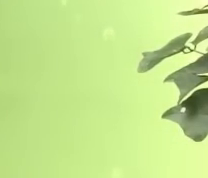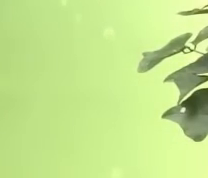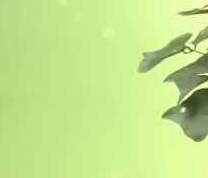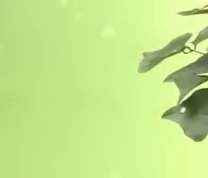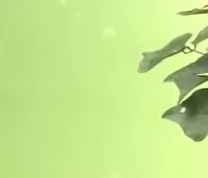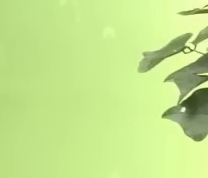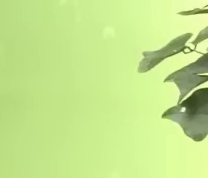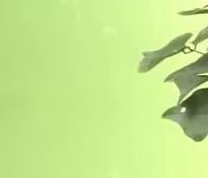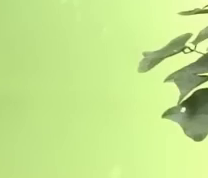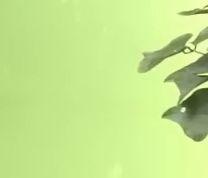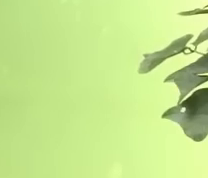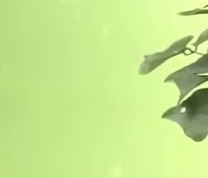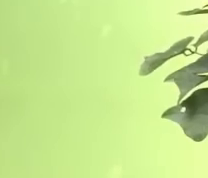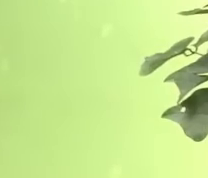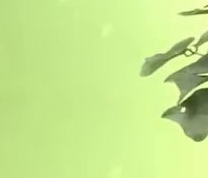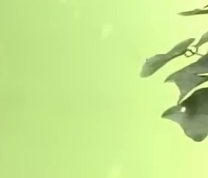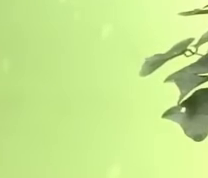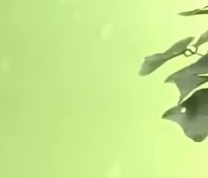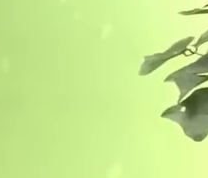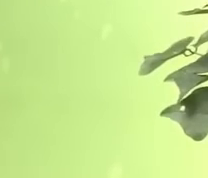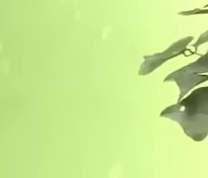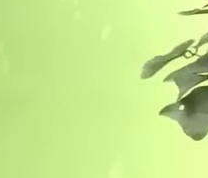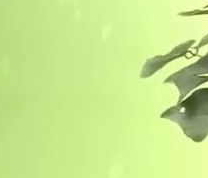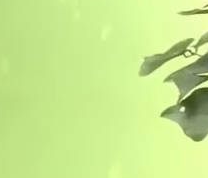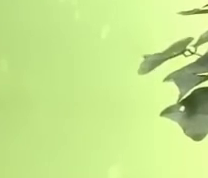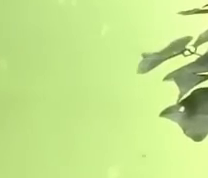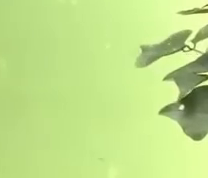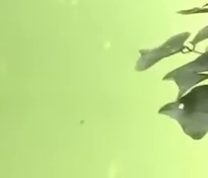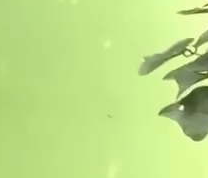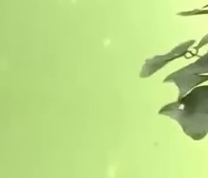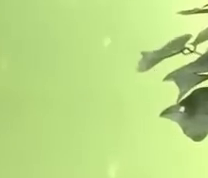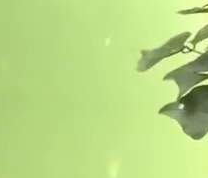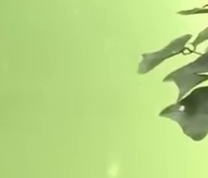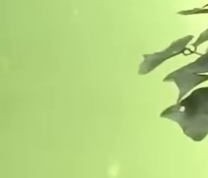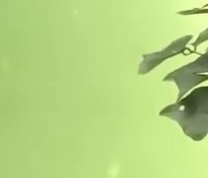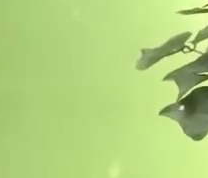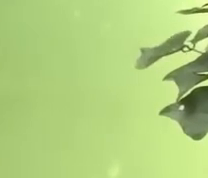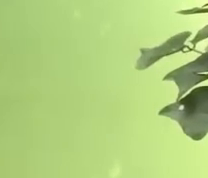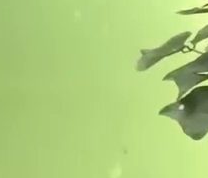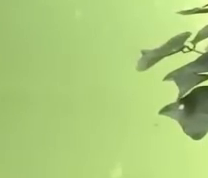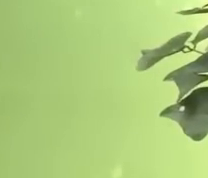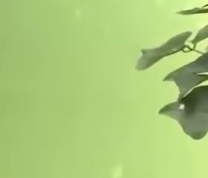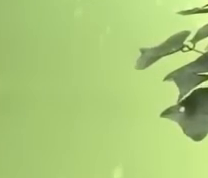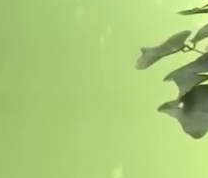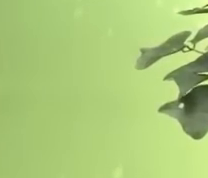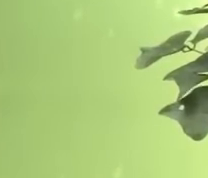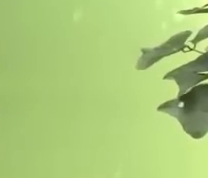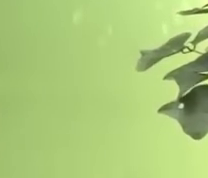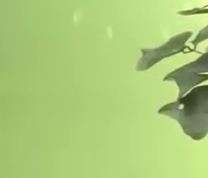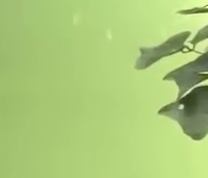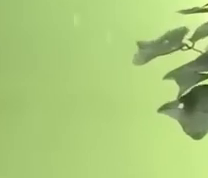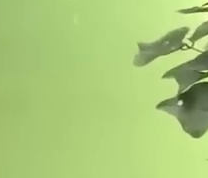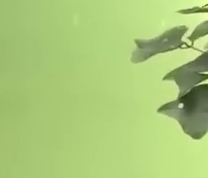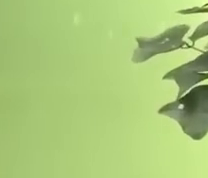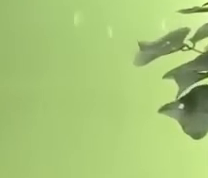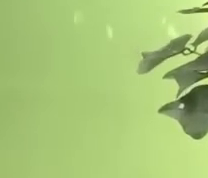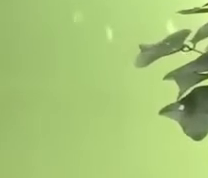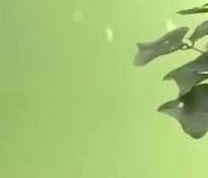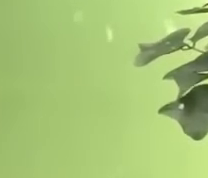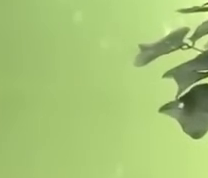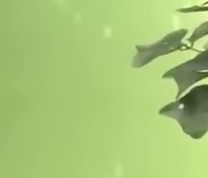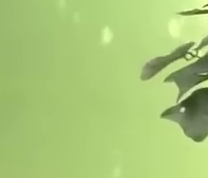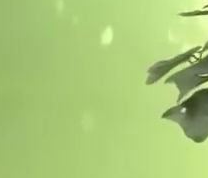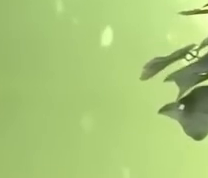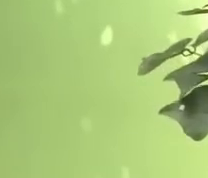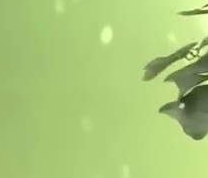Sucesso, Jardim Maria Dirce, Parque Alvorada e Jardim Centenário, além da UPA, unidade de pronto atendimento, que fica no